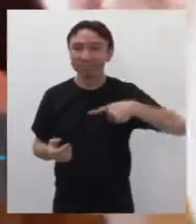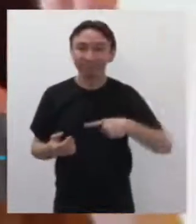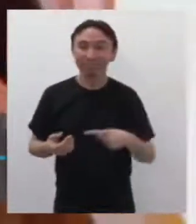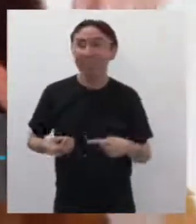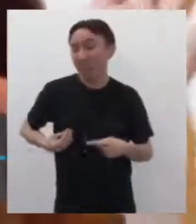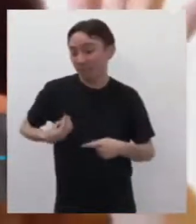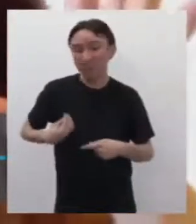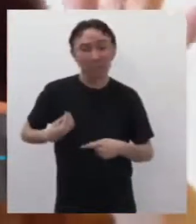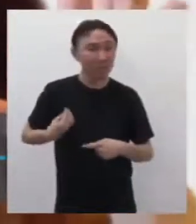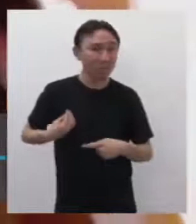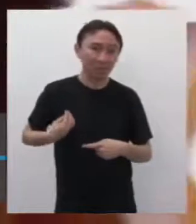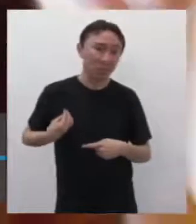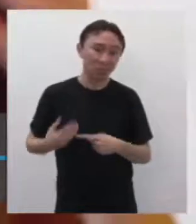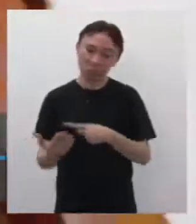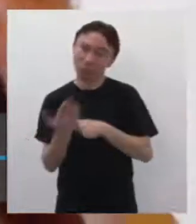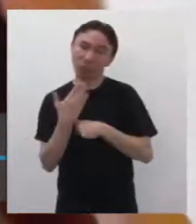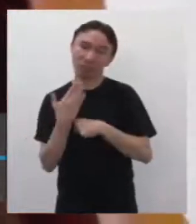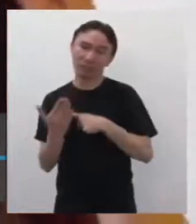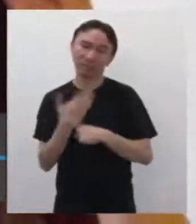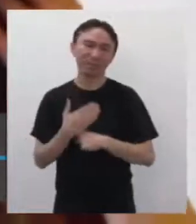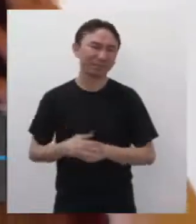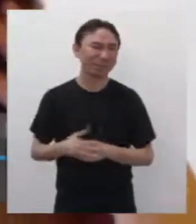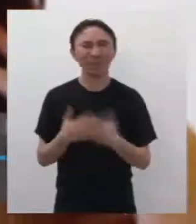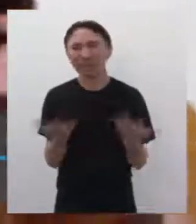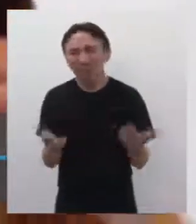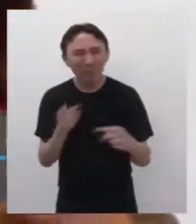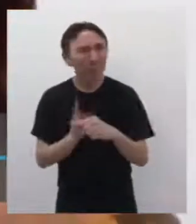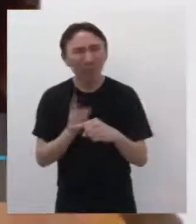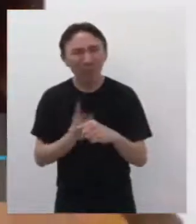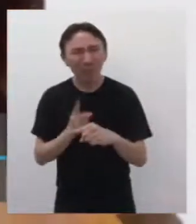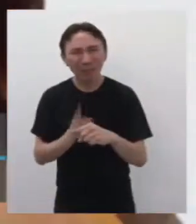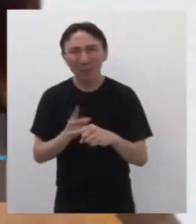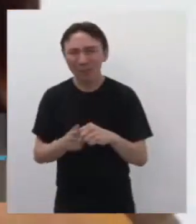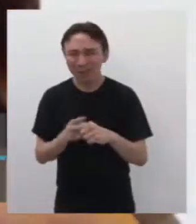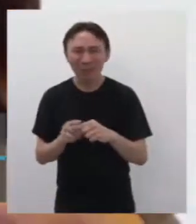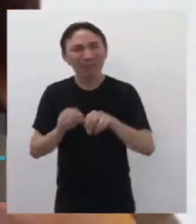da pandemia, do ensino híbrido? Por que eu estou falando isso?